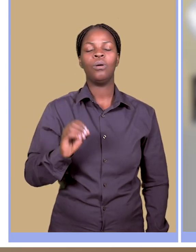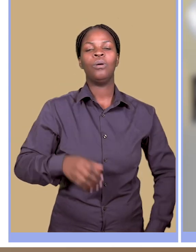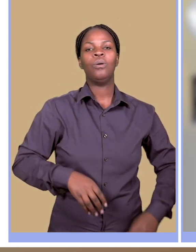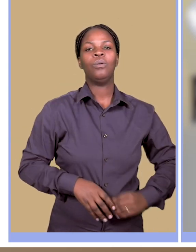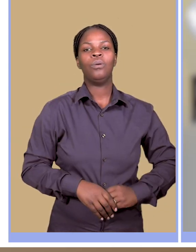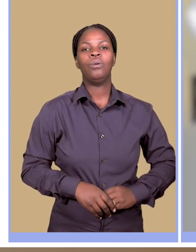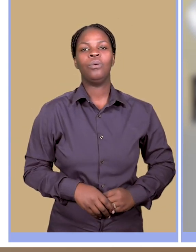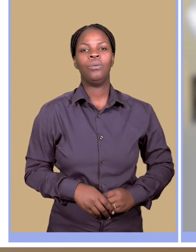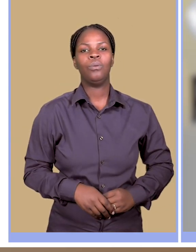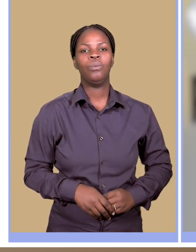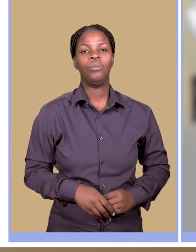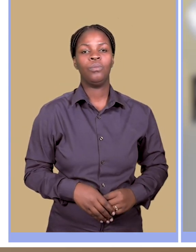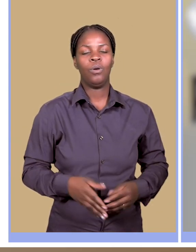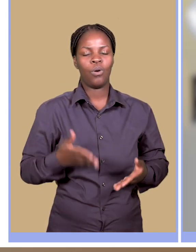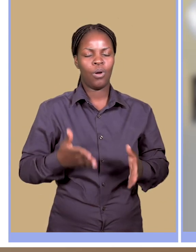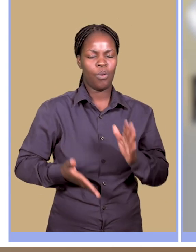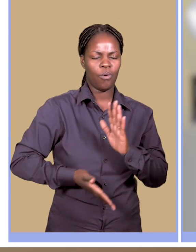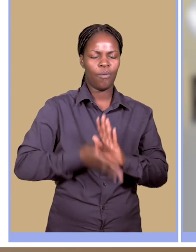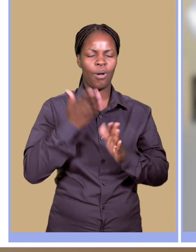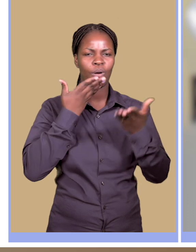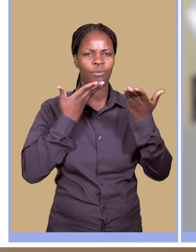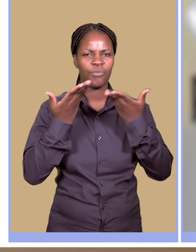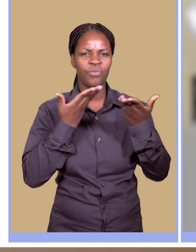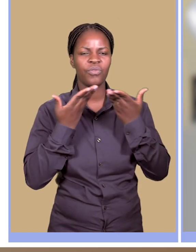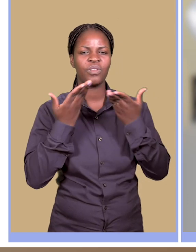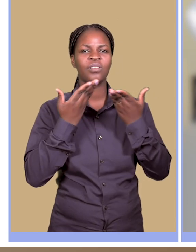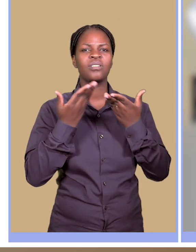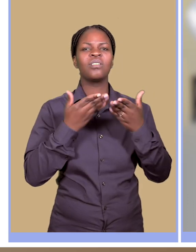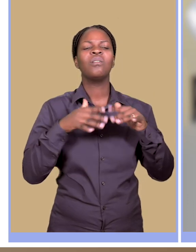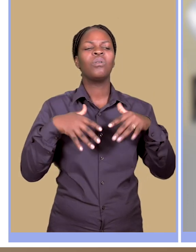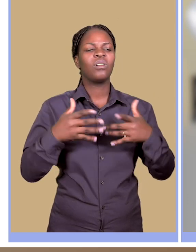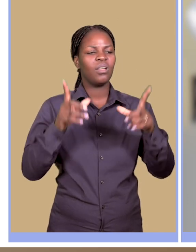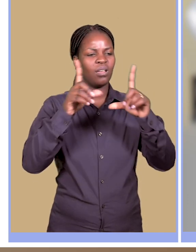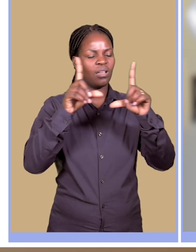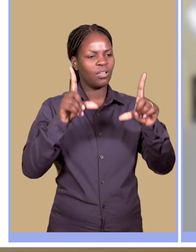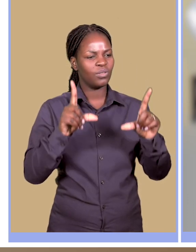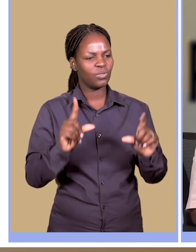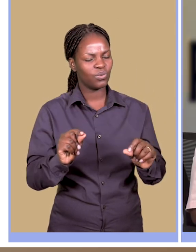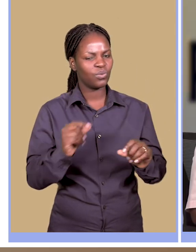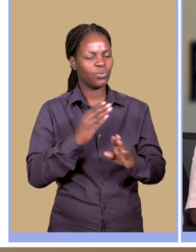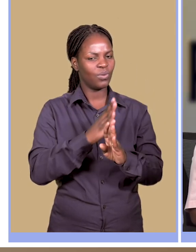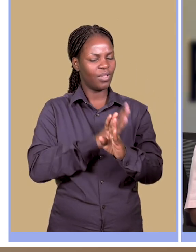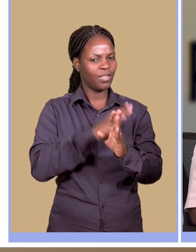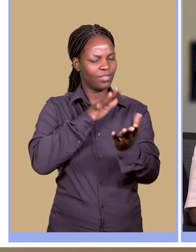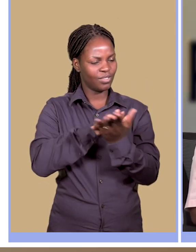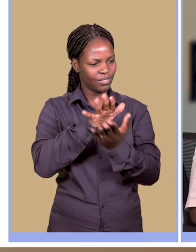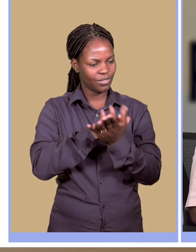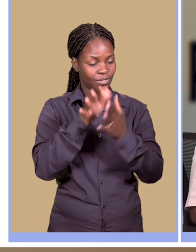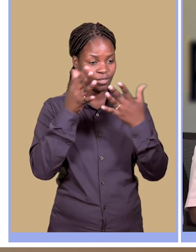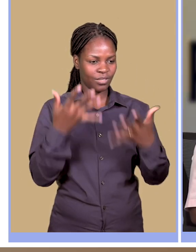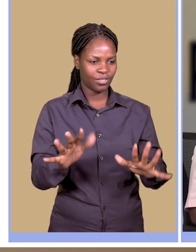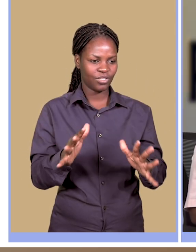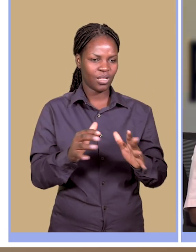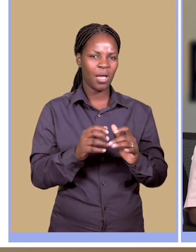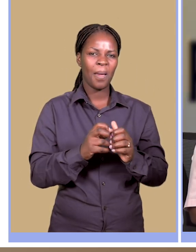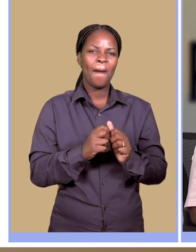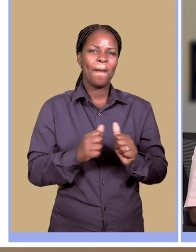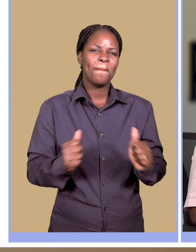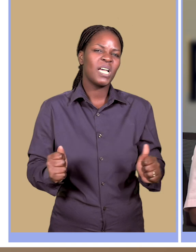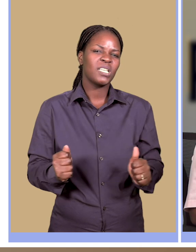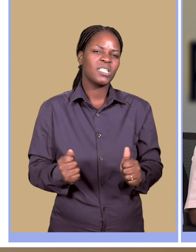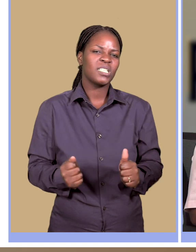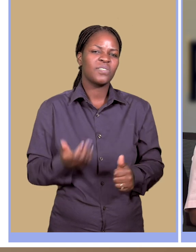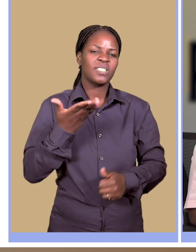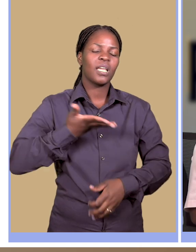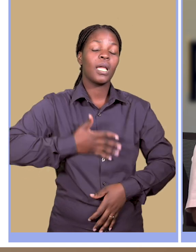ele disse. Então vamos falar sobre essa temática que eu já mencionei. O que é que nos oferece,